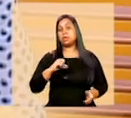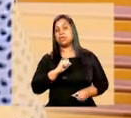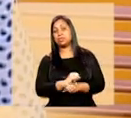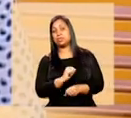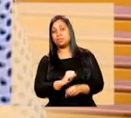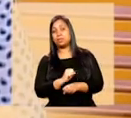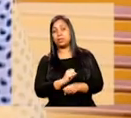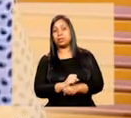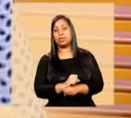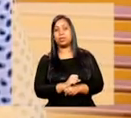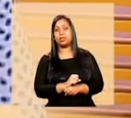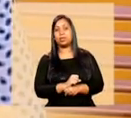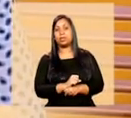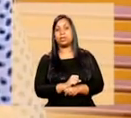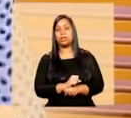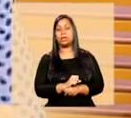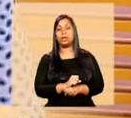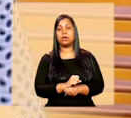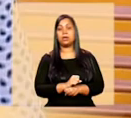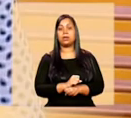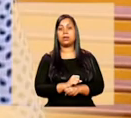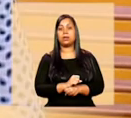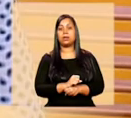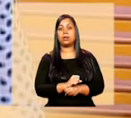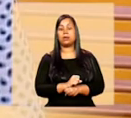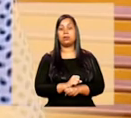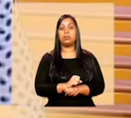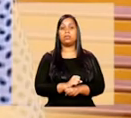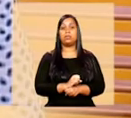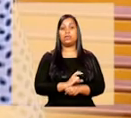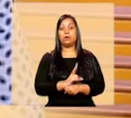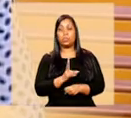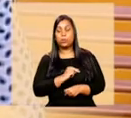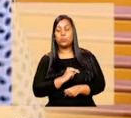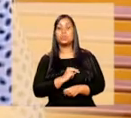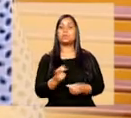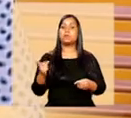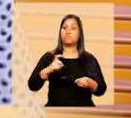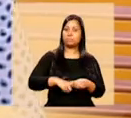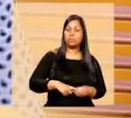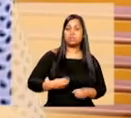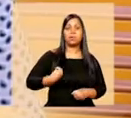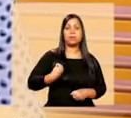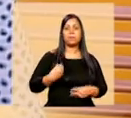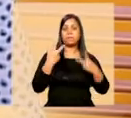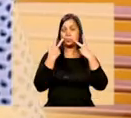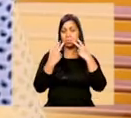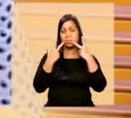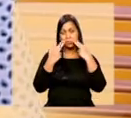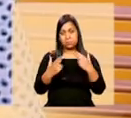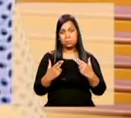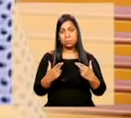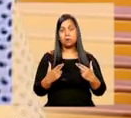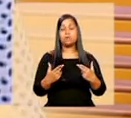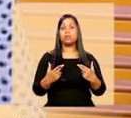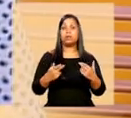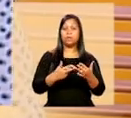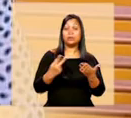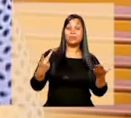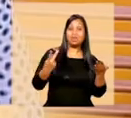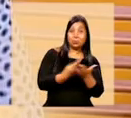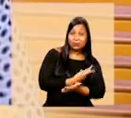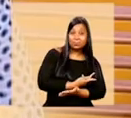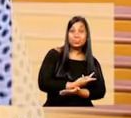você espera, quando você está esperando o órgão, você espera, nossa, quero voltar logo, ter minha vida ao normal. E quando